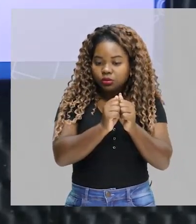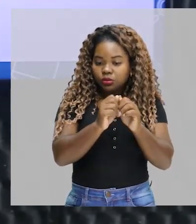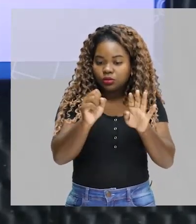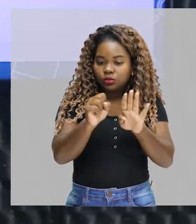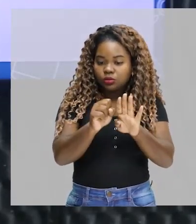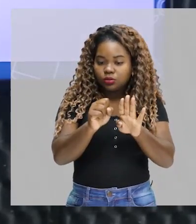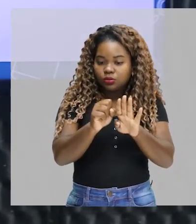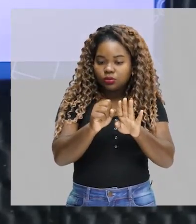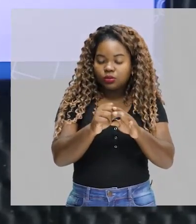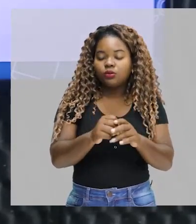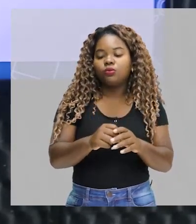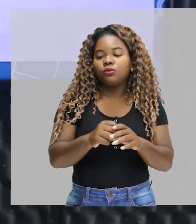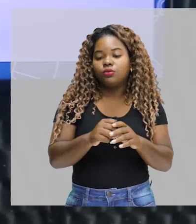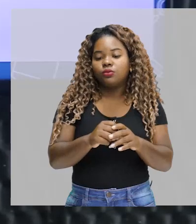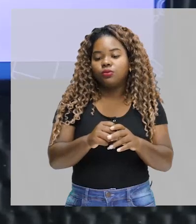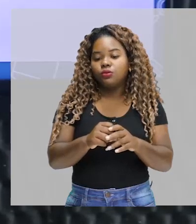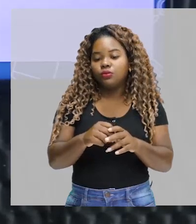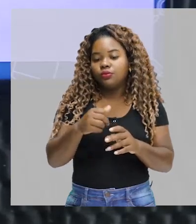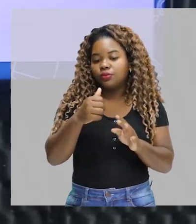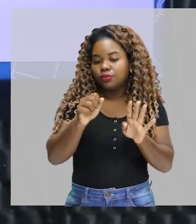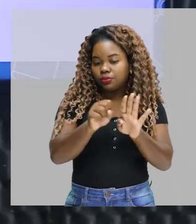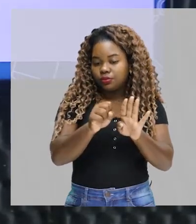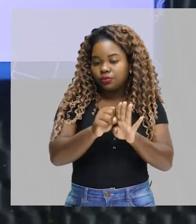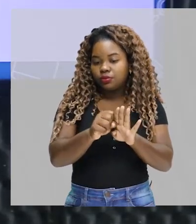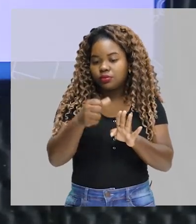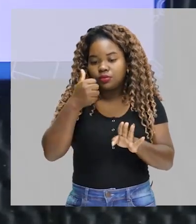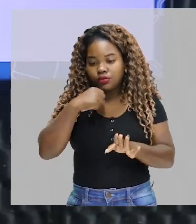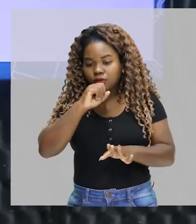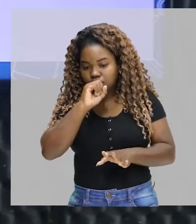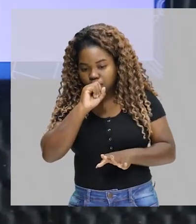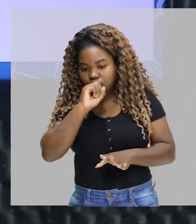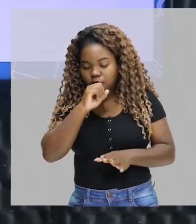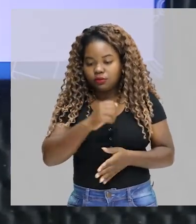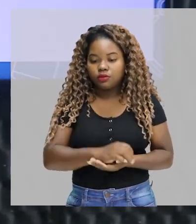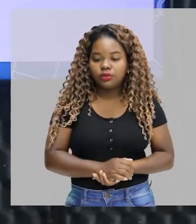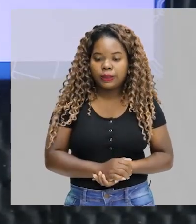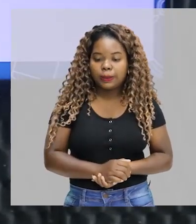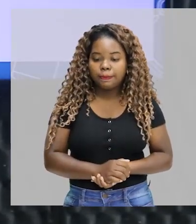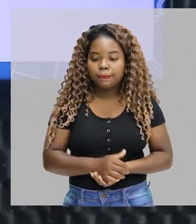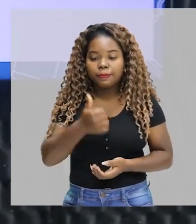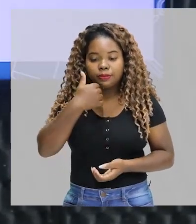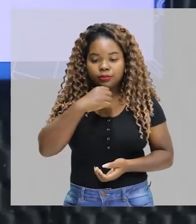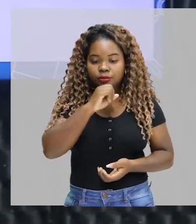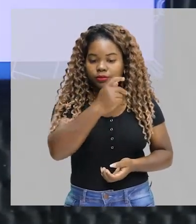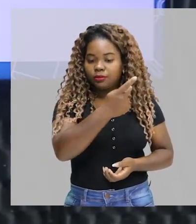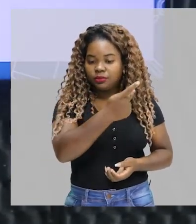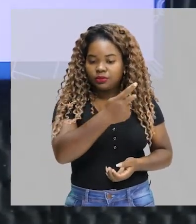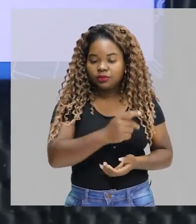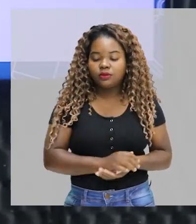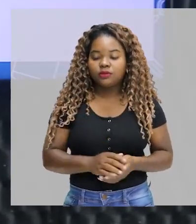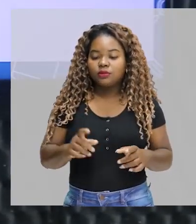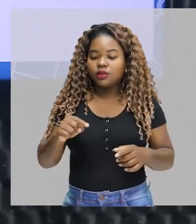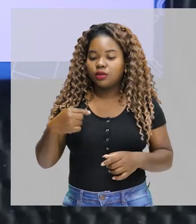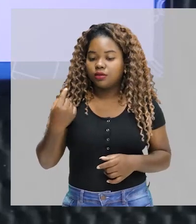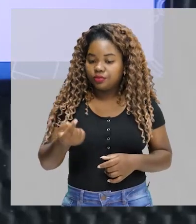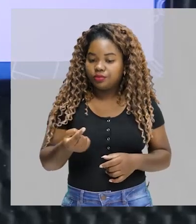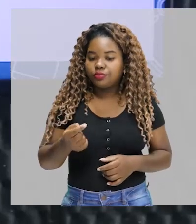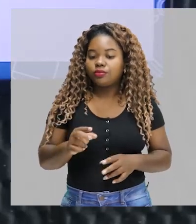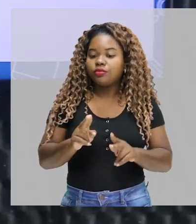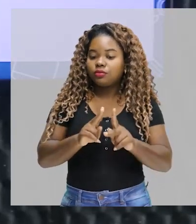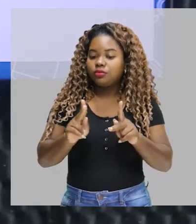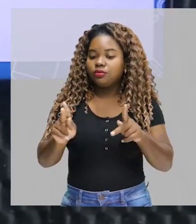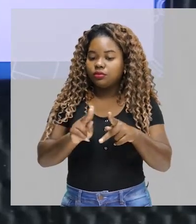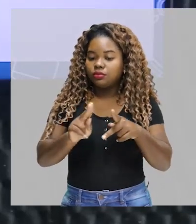que não é qualquer mãe, é a mãe dele, da pessoa do sexo masculino. E aí eu tenho depois o pronome